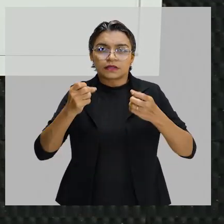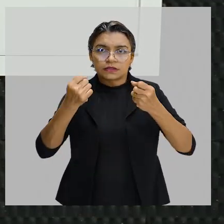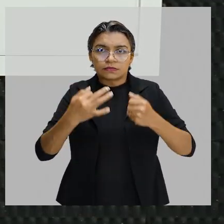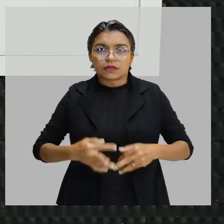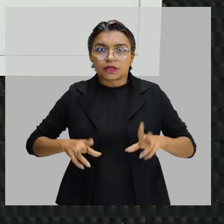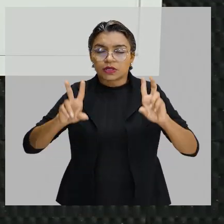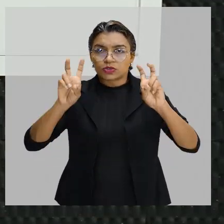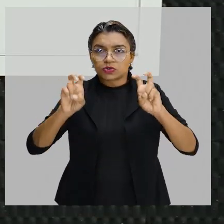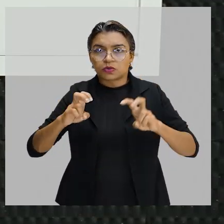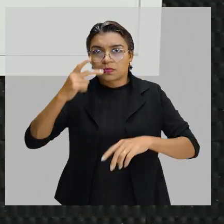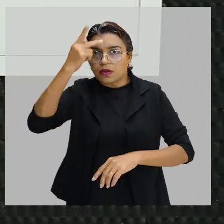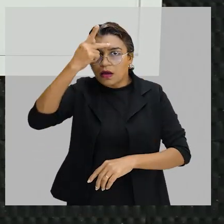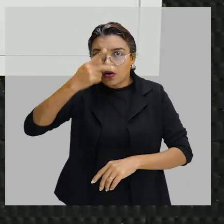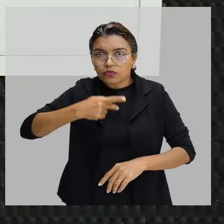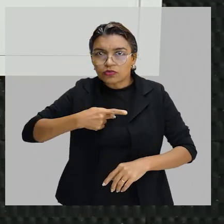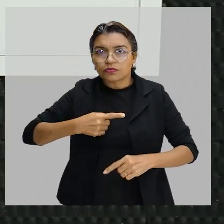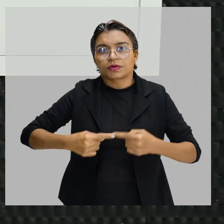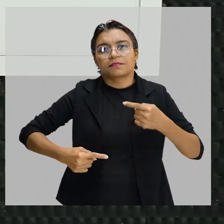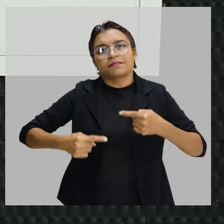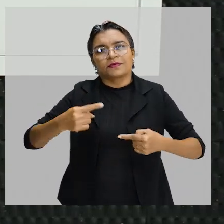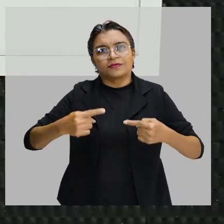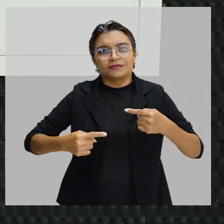autonomia política,